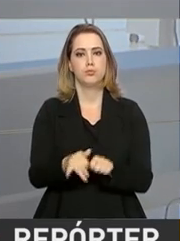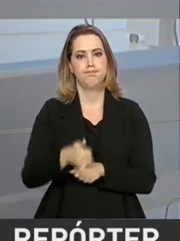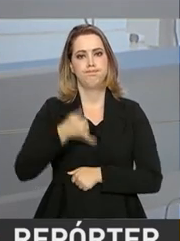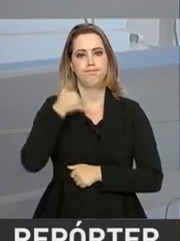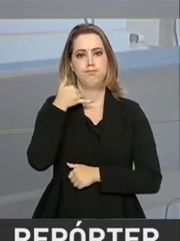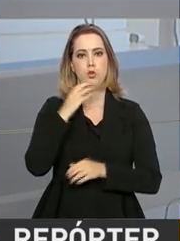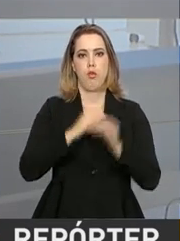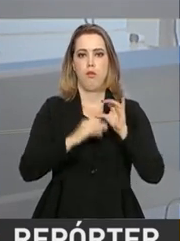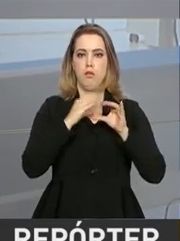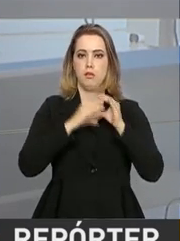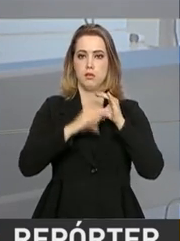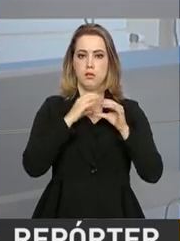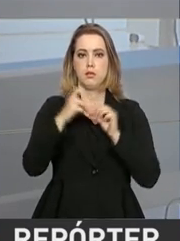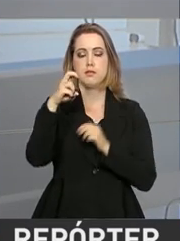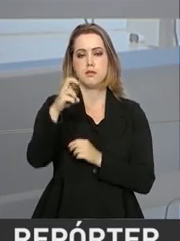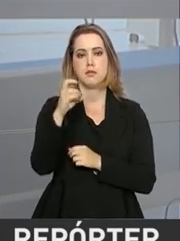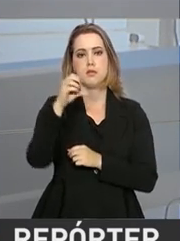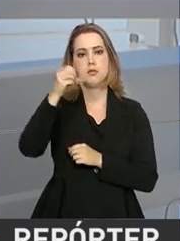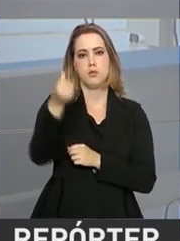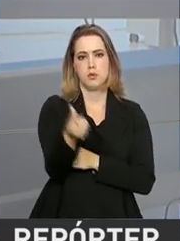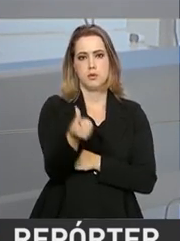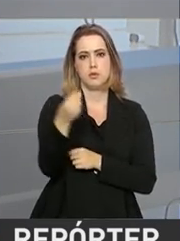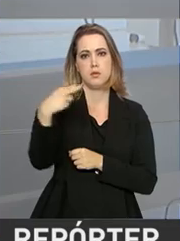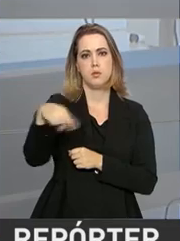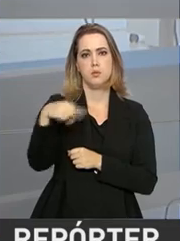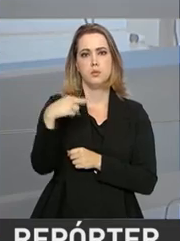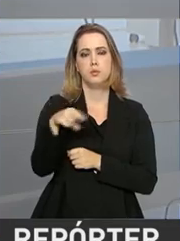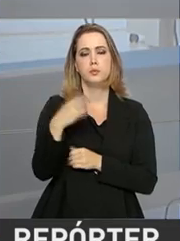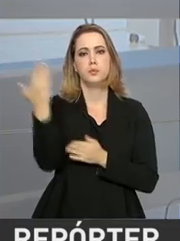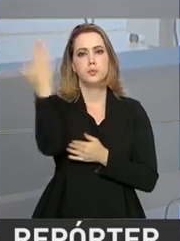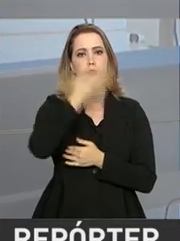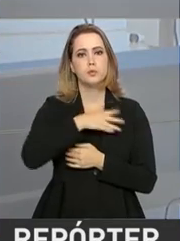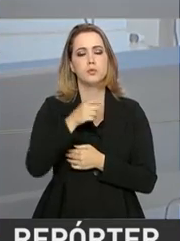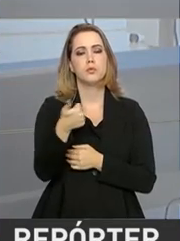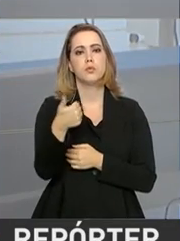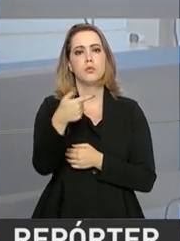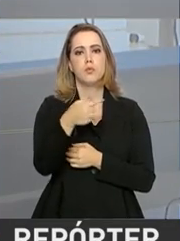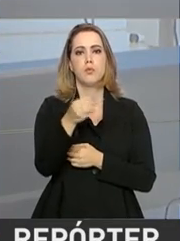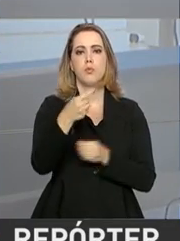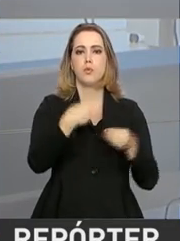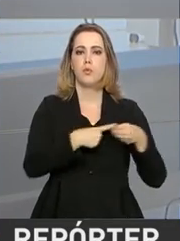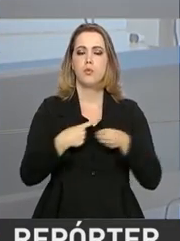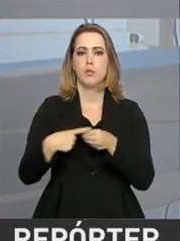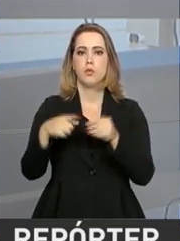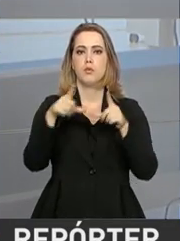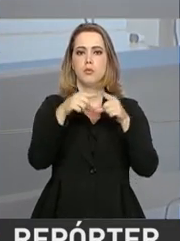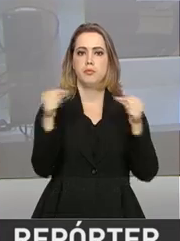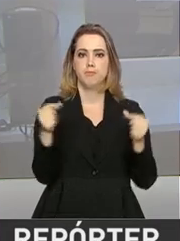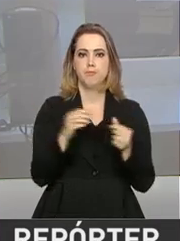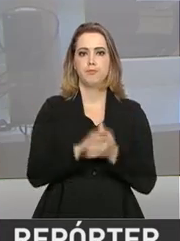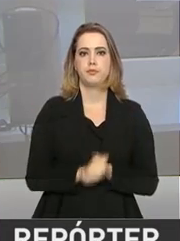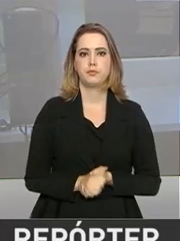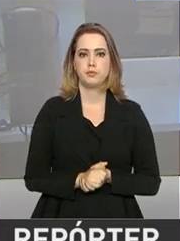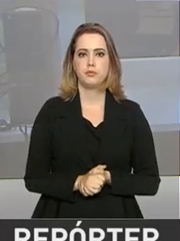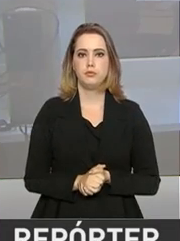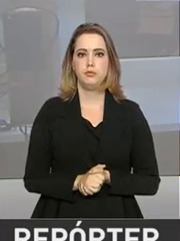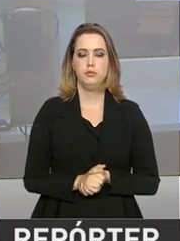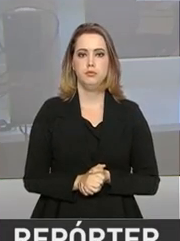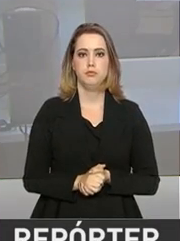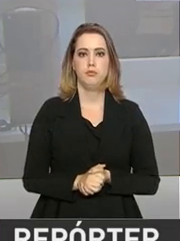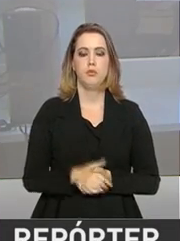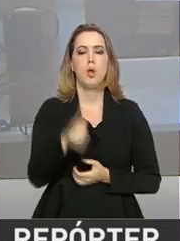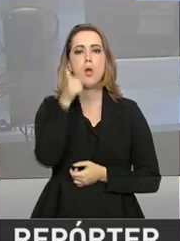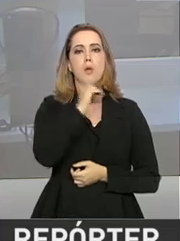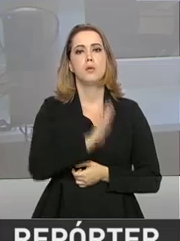os dias 5 e 6 de novembro e serão aplicadas em mais de 1.700 municípios e no Distrito Federal.